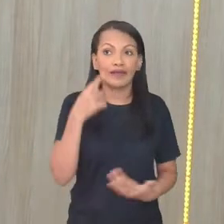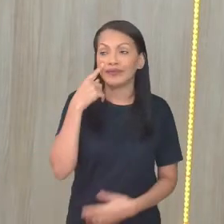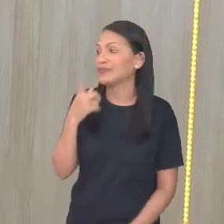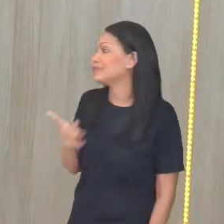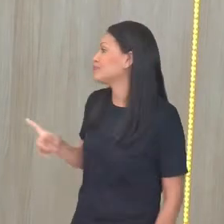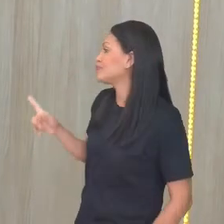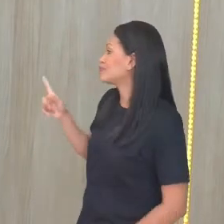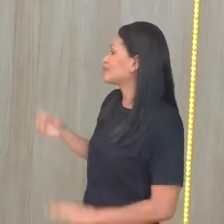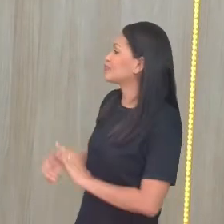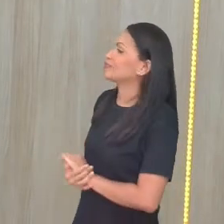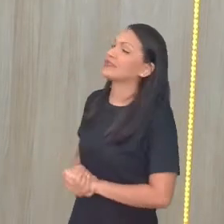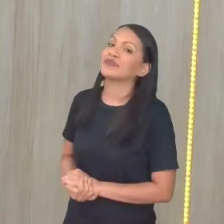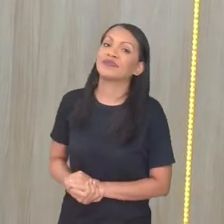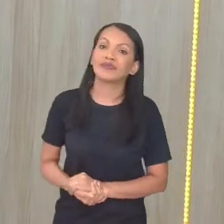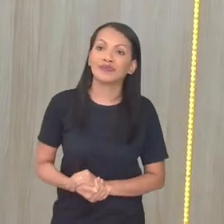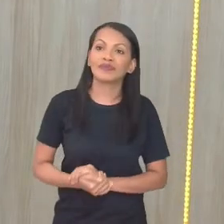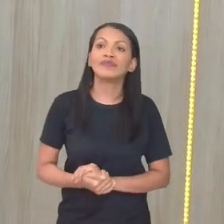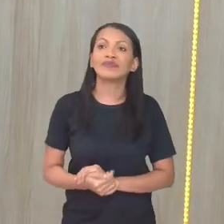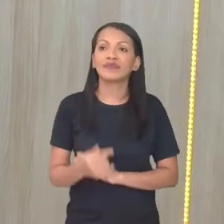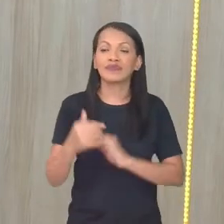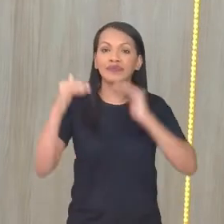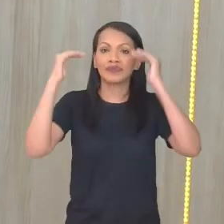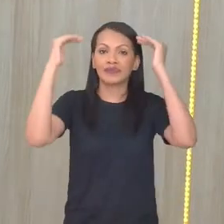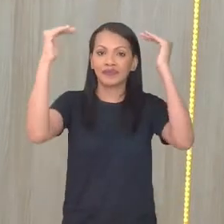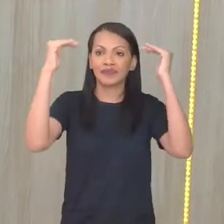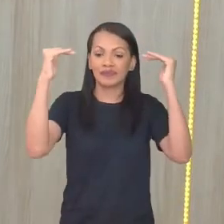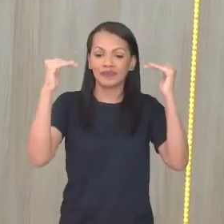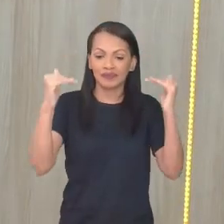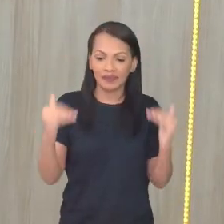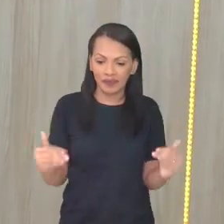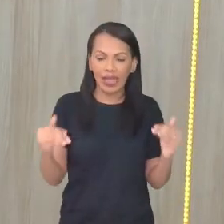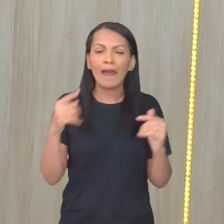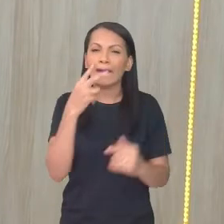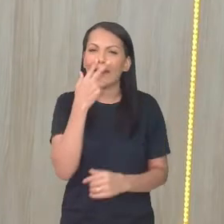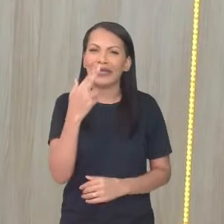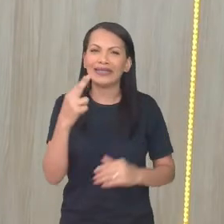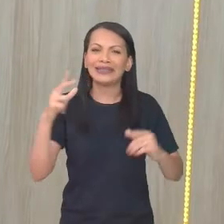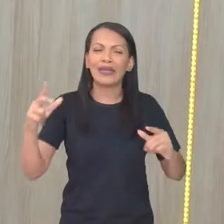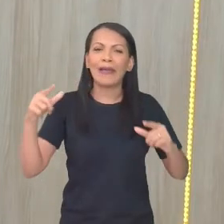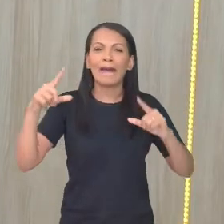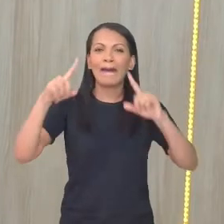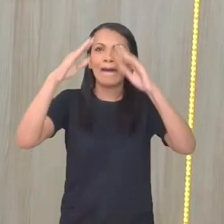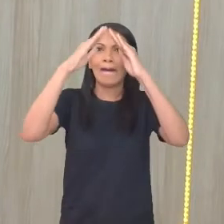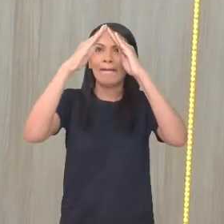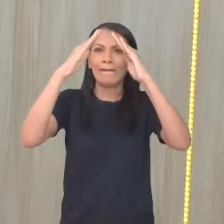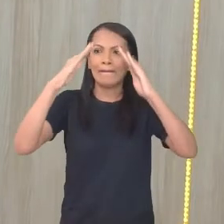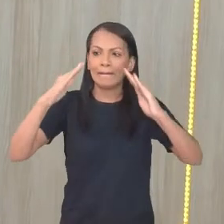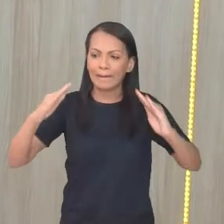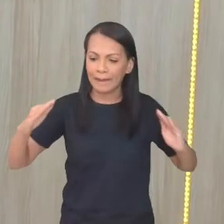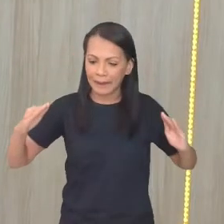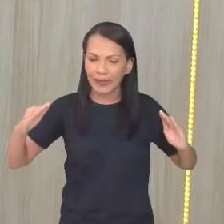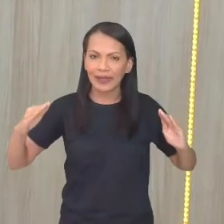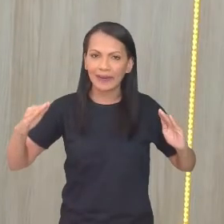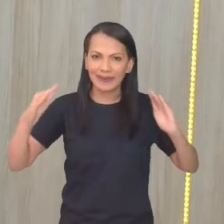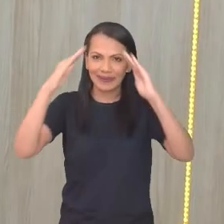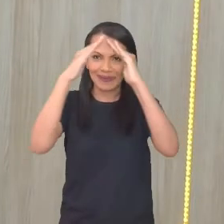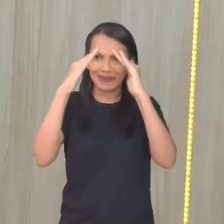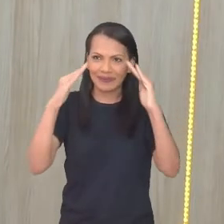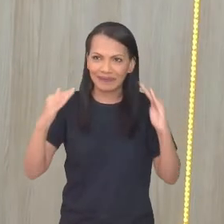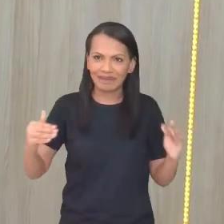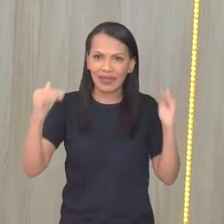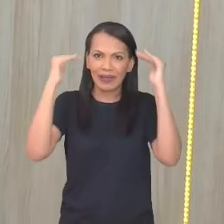pirâmide social, né, que a gente representa assim. Pirâmide social por quê? Porque as classes que estão no topo, elas